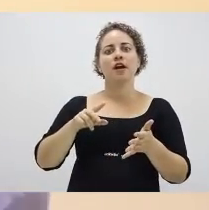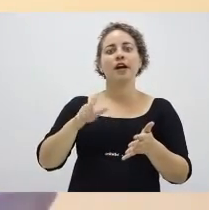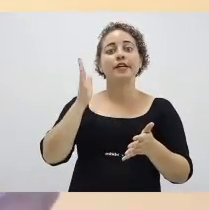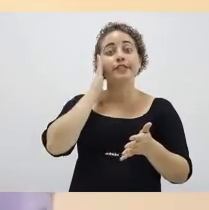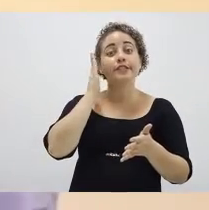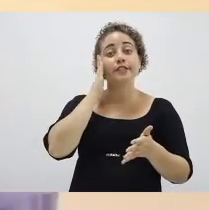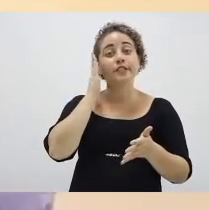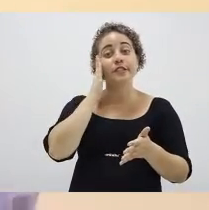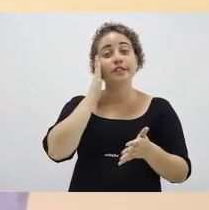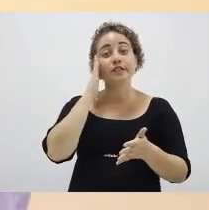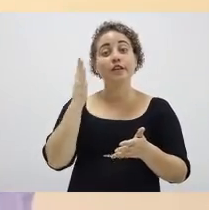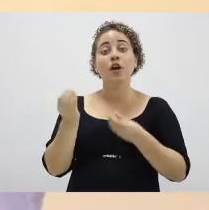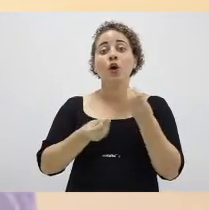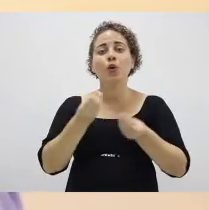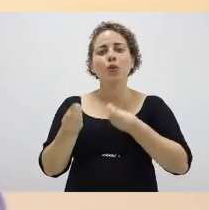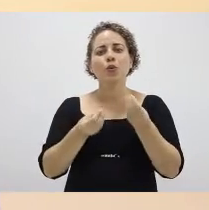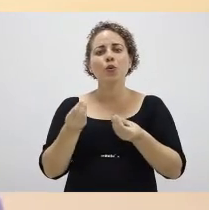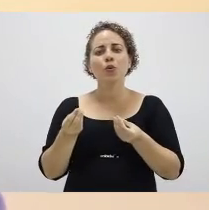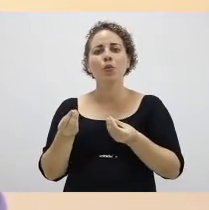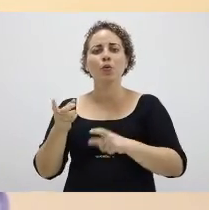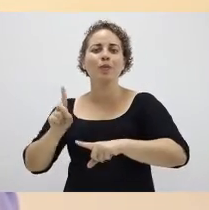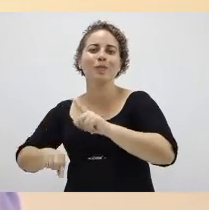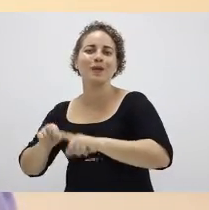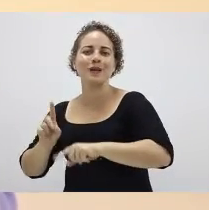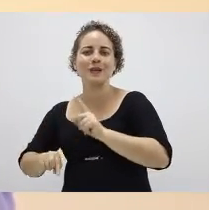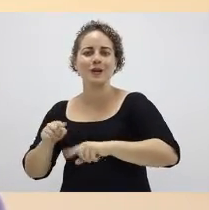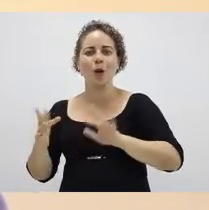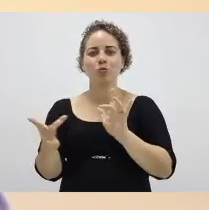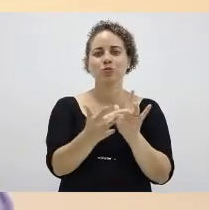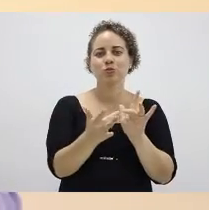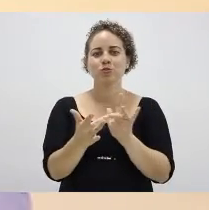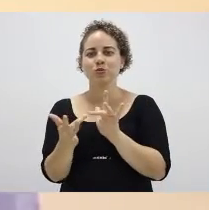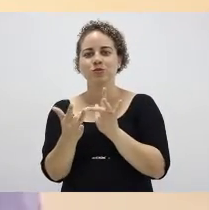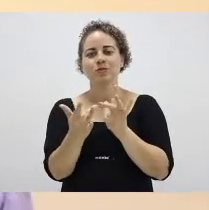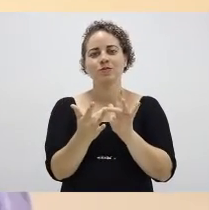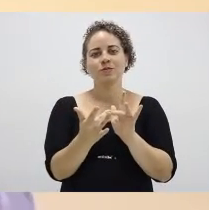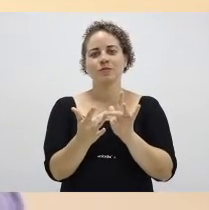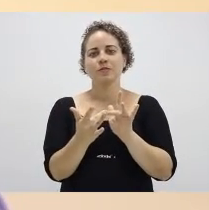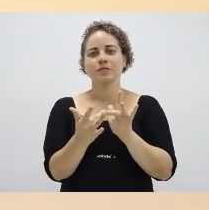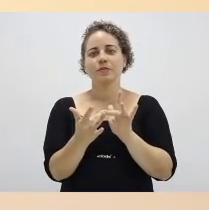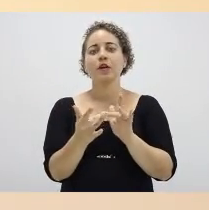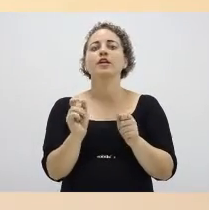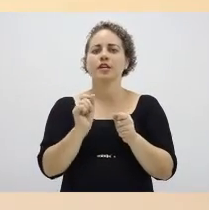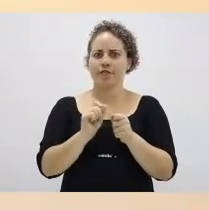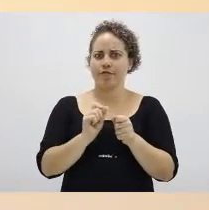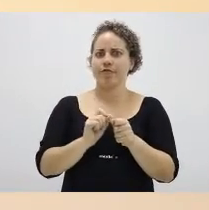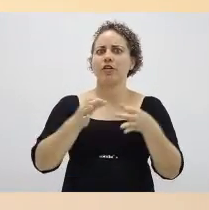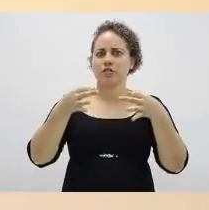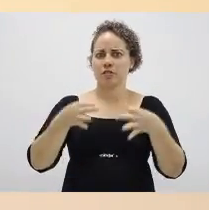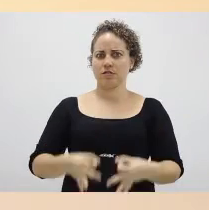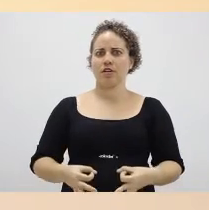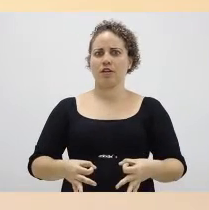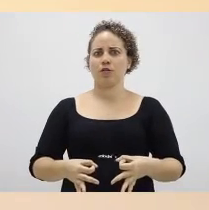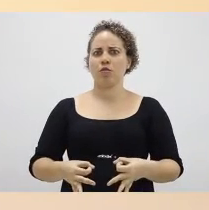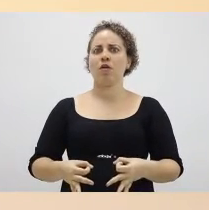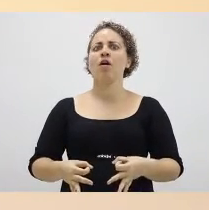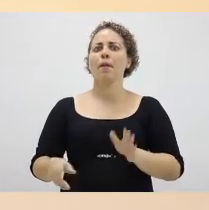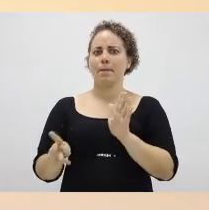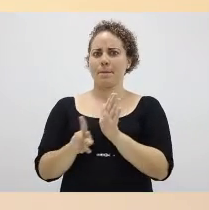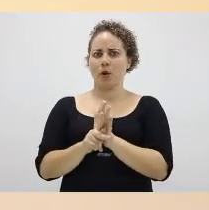necessidades em forma de um produto mais coerente, um produto que atenda de forma mais